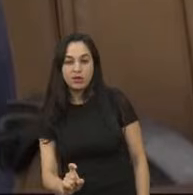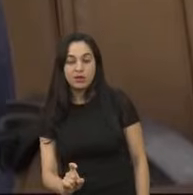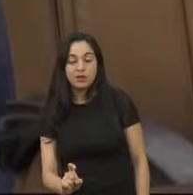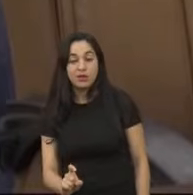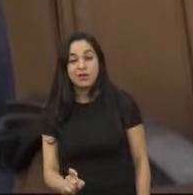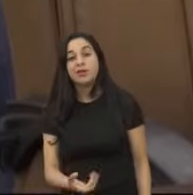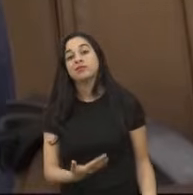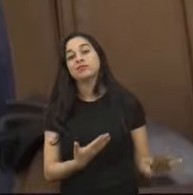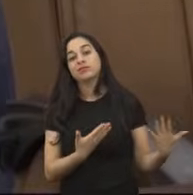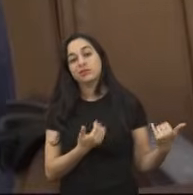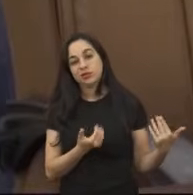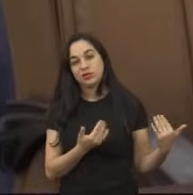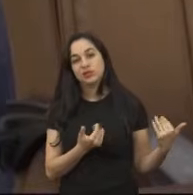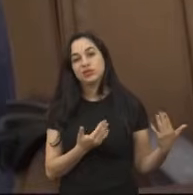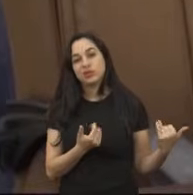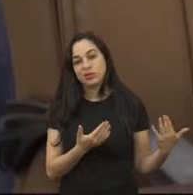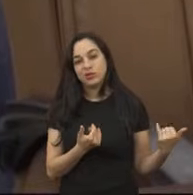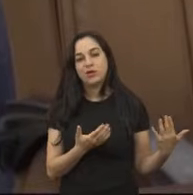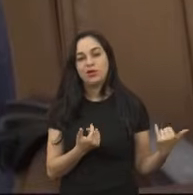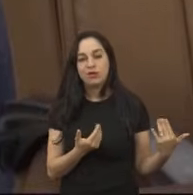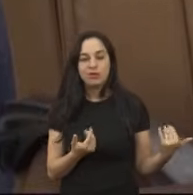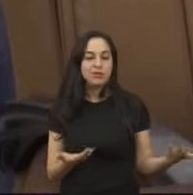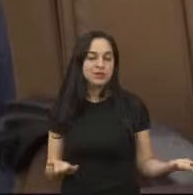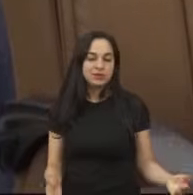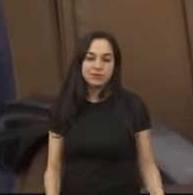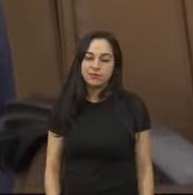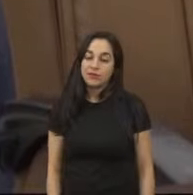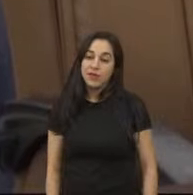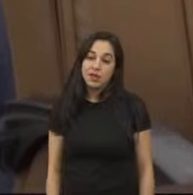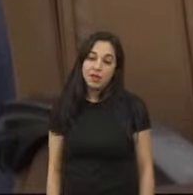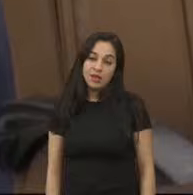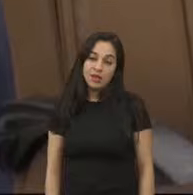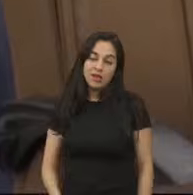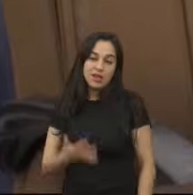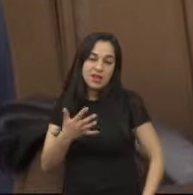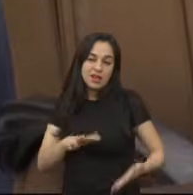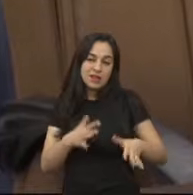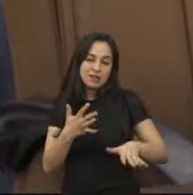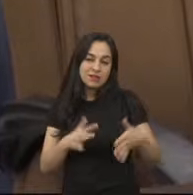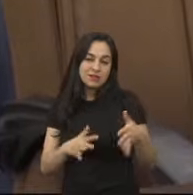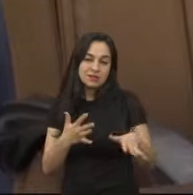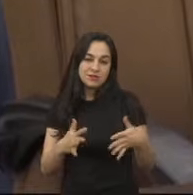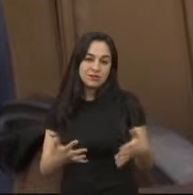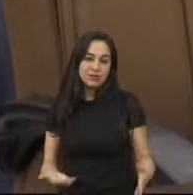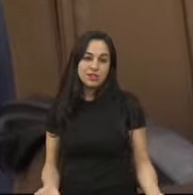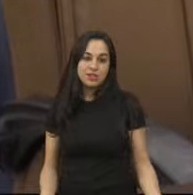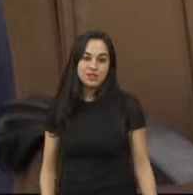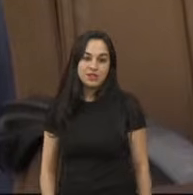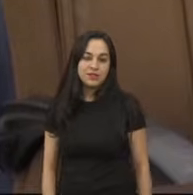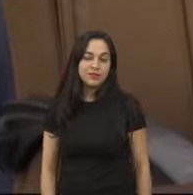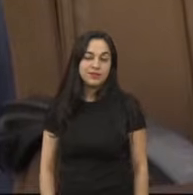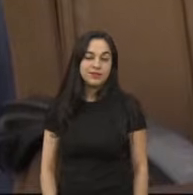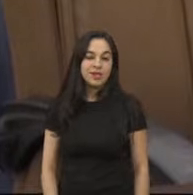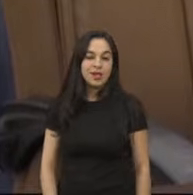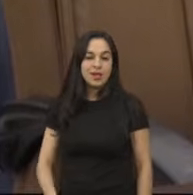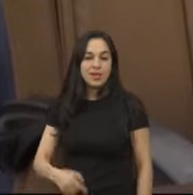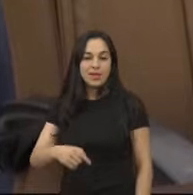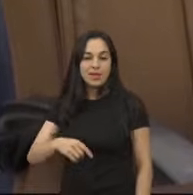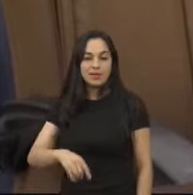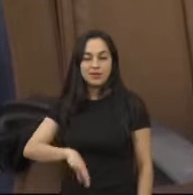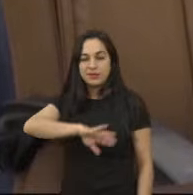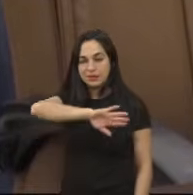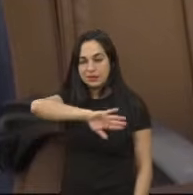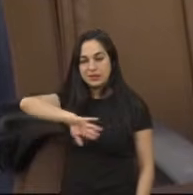a juventude, né? São pessoas muito jovens, pessoas geralmente marginalizadas, pessoas que estão à beira desse debate